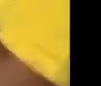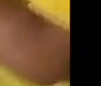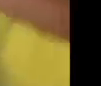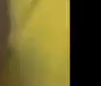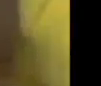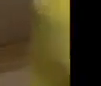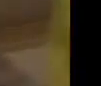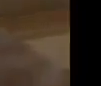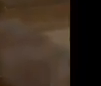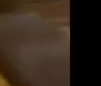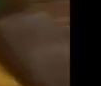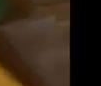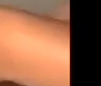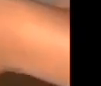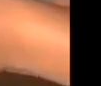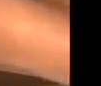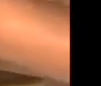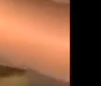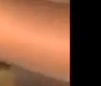Aí.